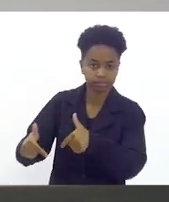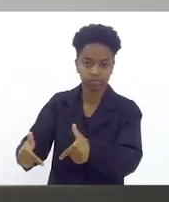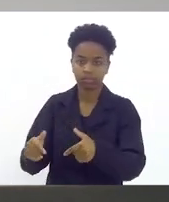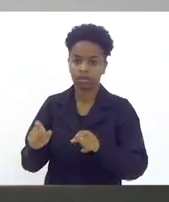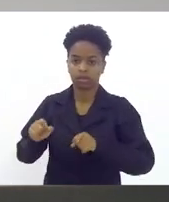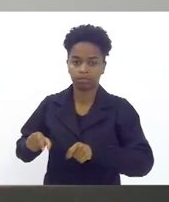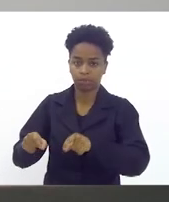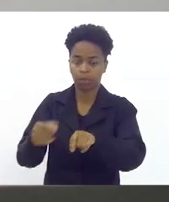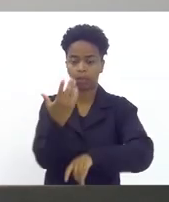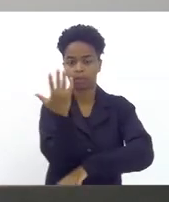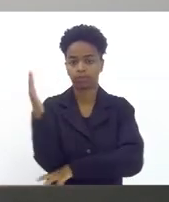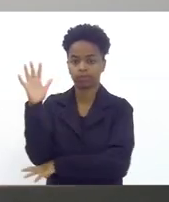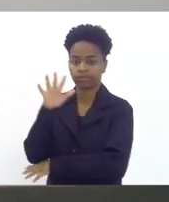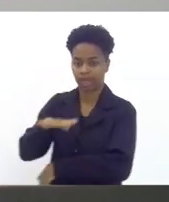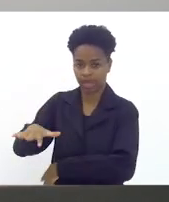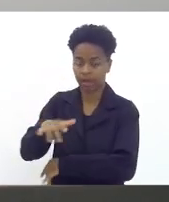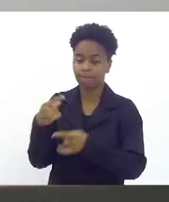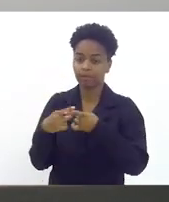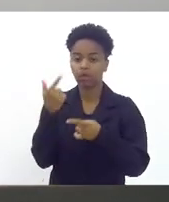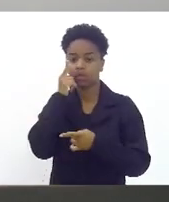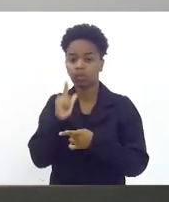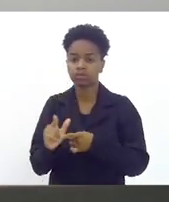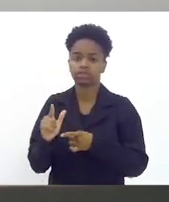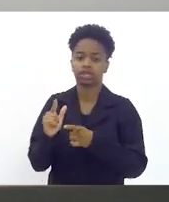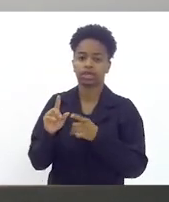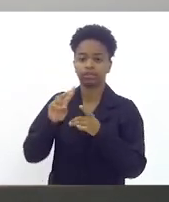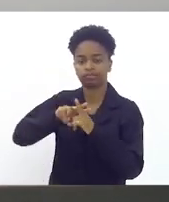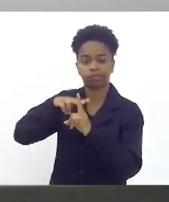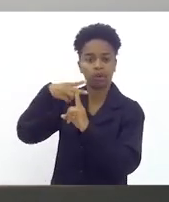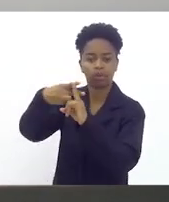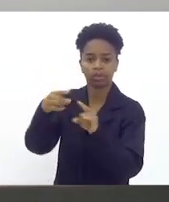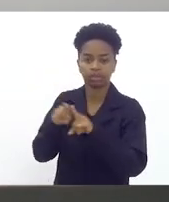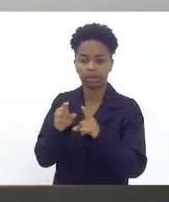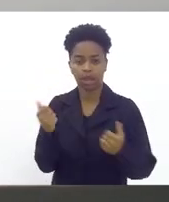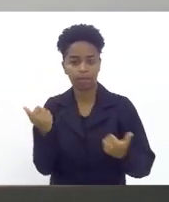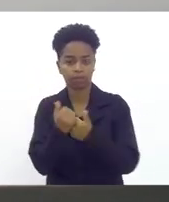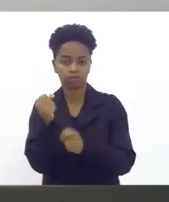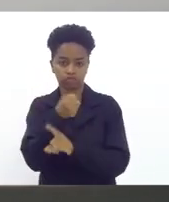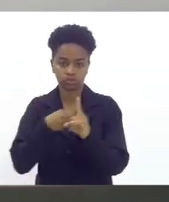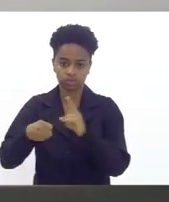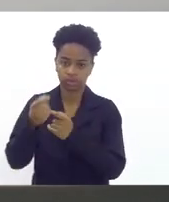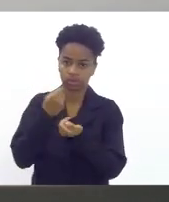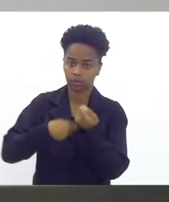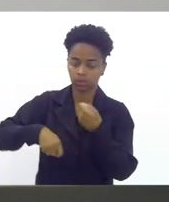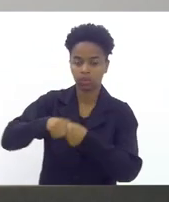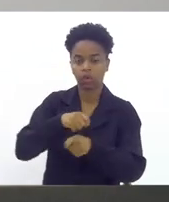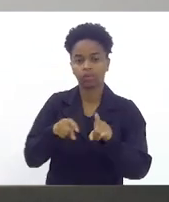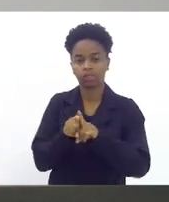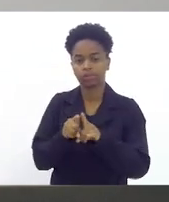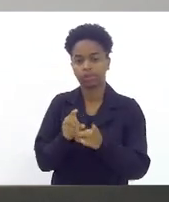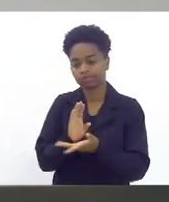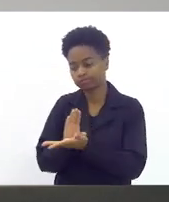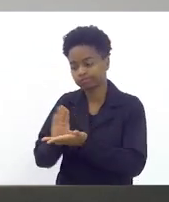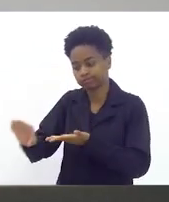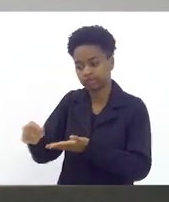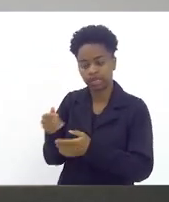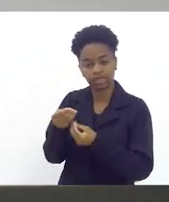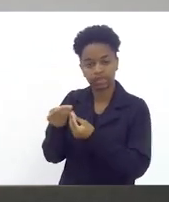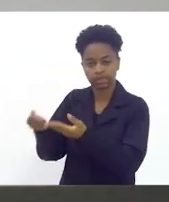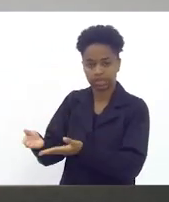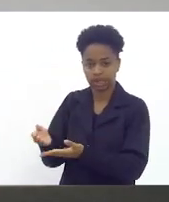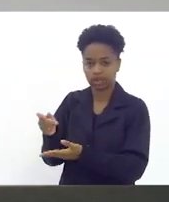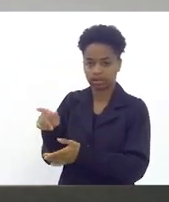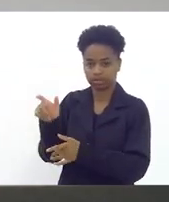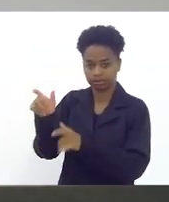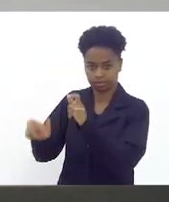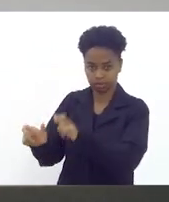restauração da sua área a gente ganha escala a gente ganha também benefício social econômico um recurso que chega na mão do Produtor E qual é o